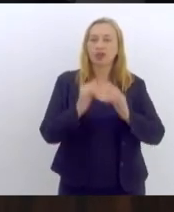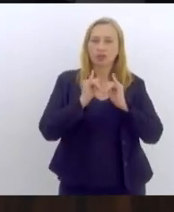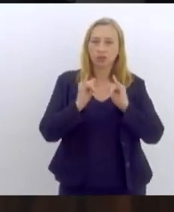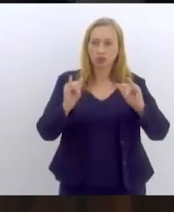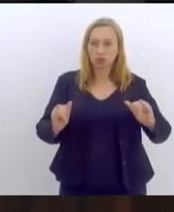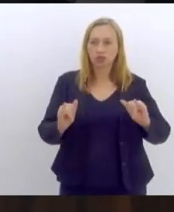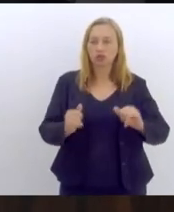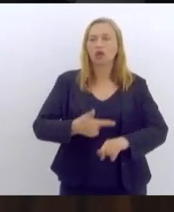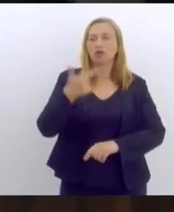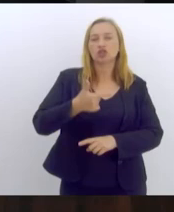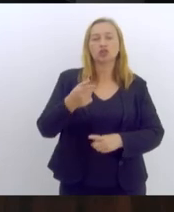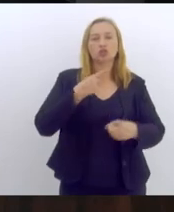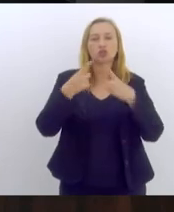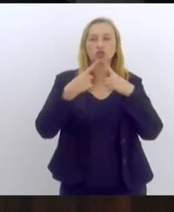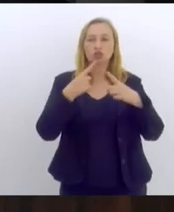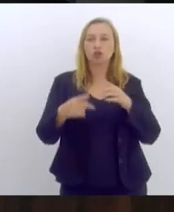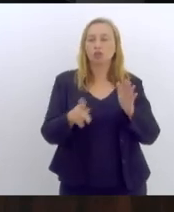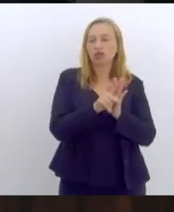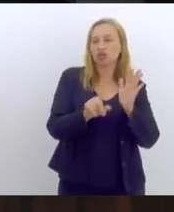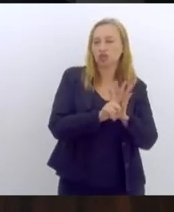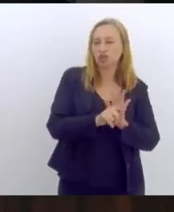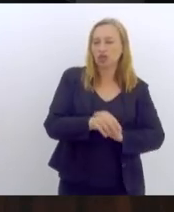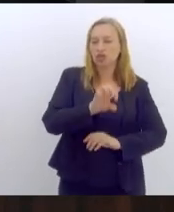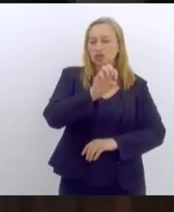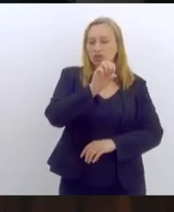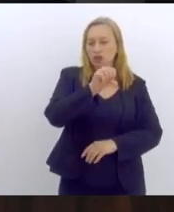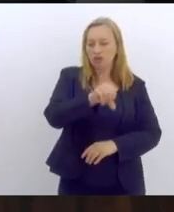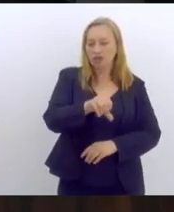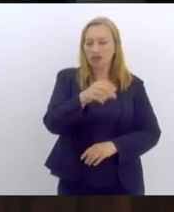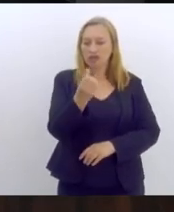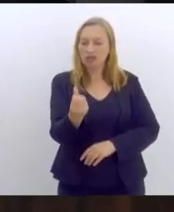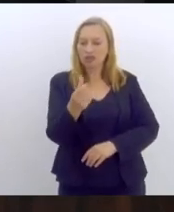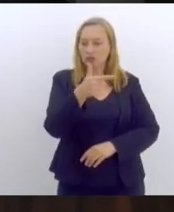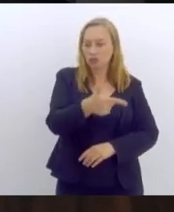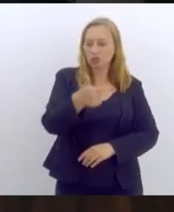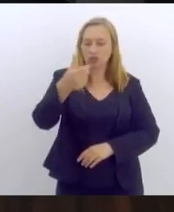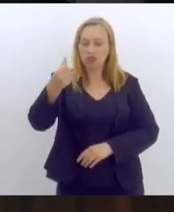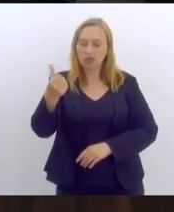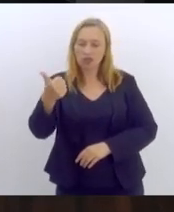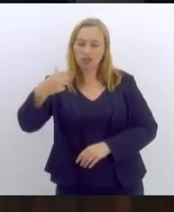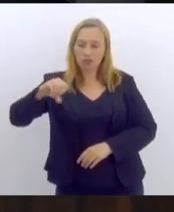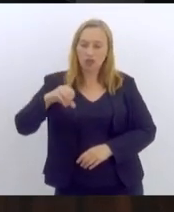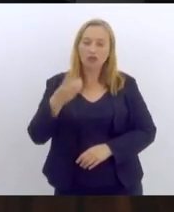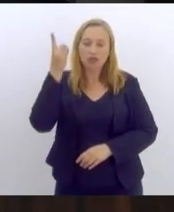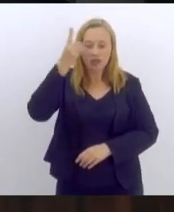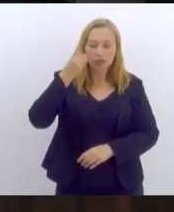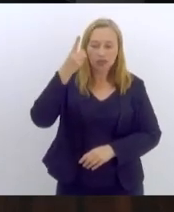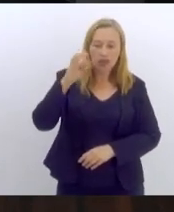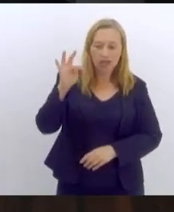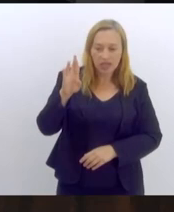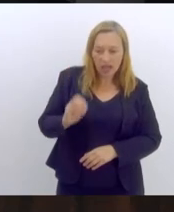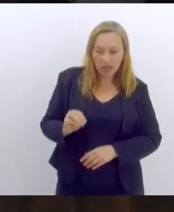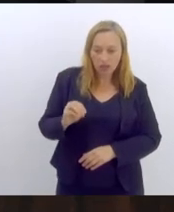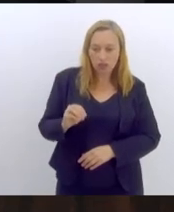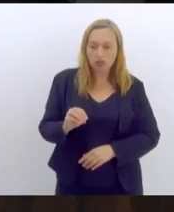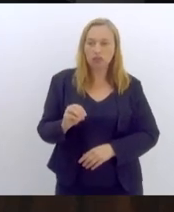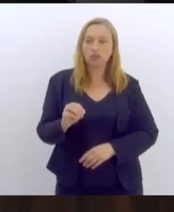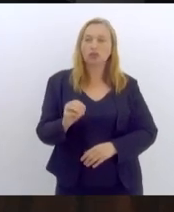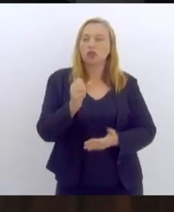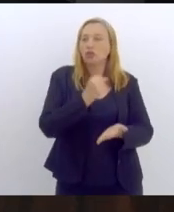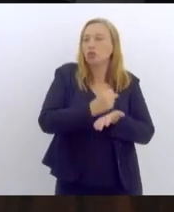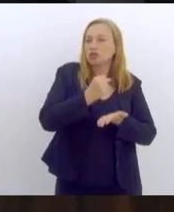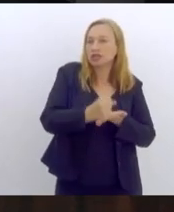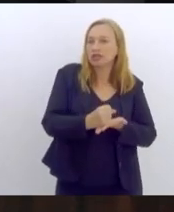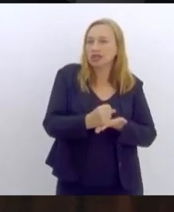Anuncio, em segunda discussão, o projeto de lei número 96 de 2019, de autoria do deputado Renato Cozzolino, que dispõe sobre a